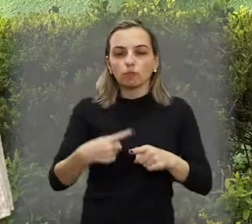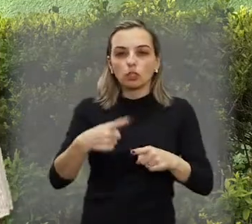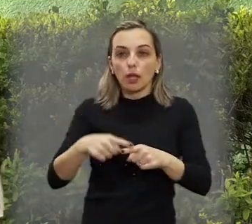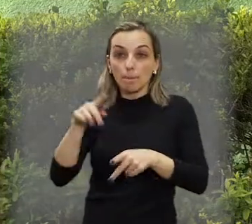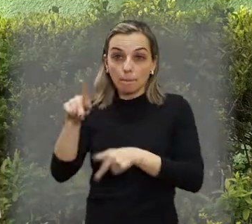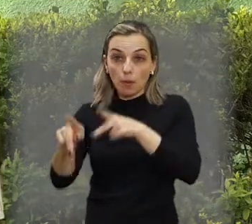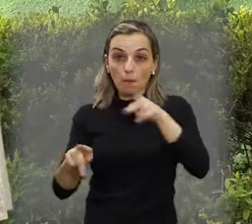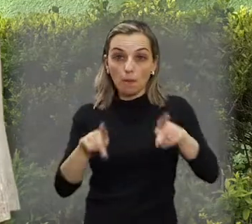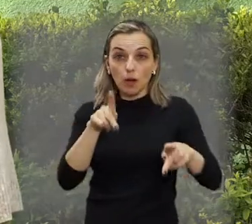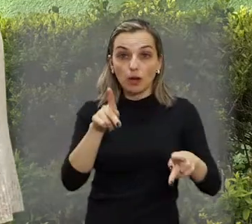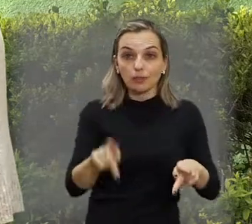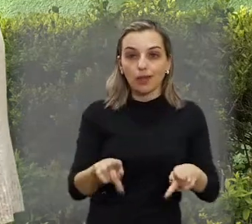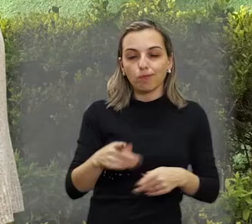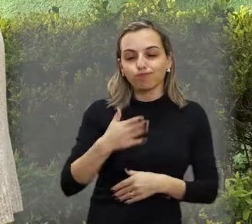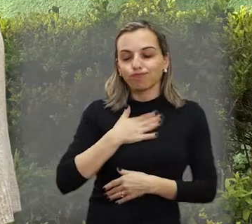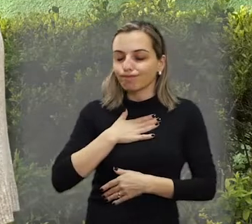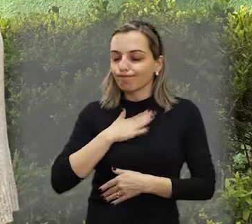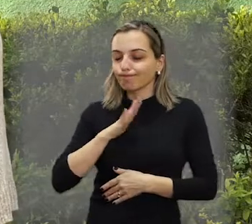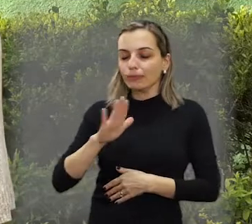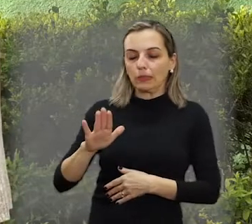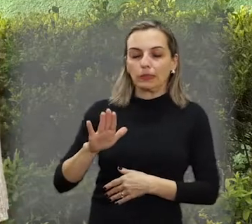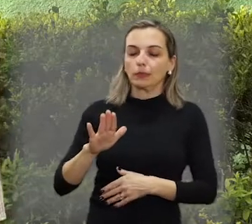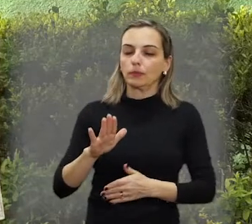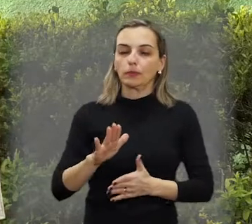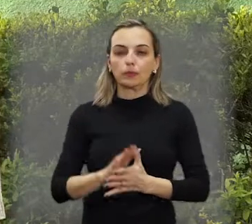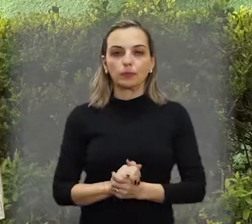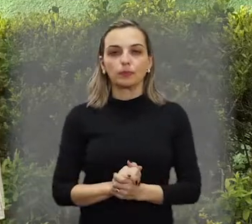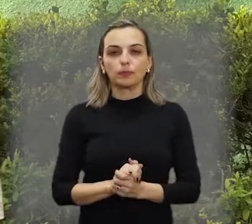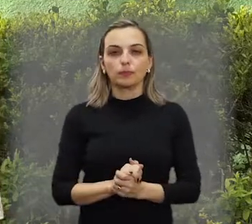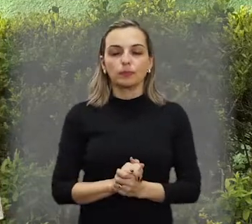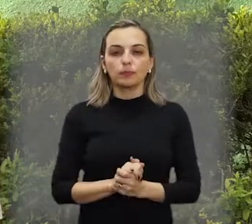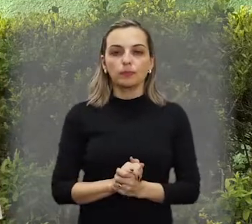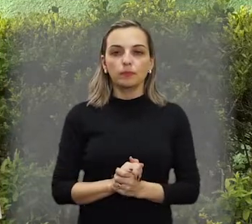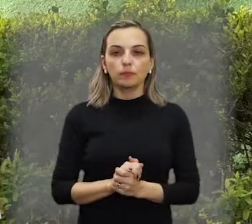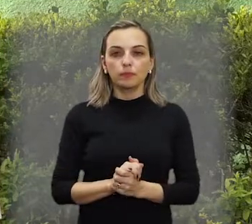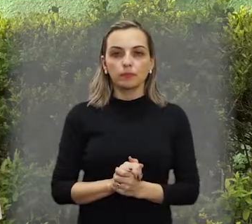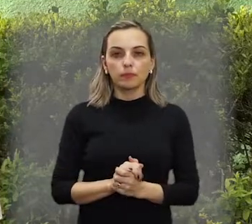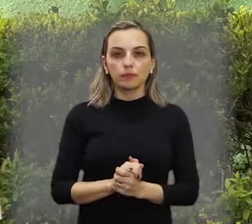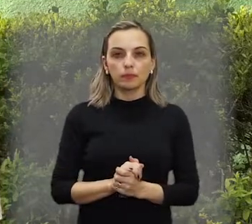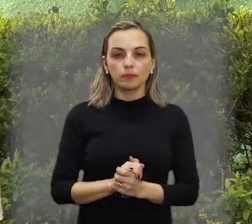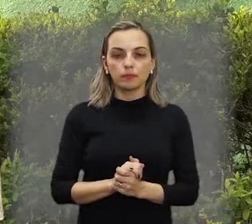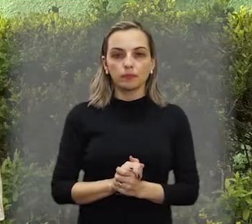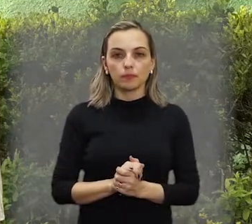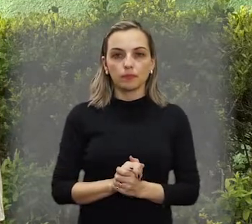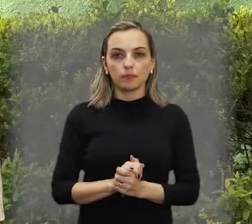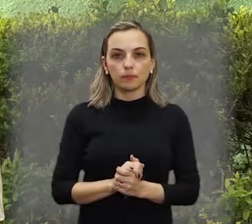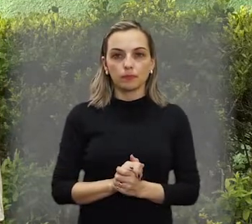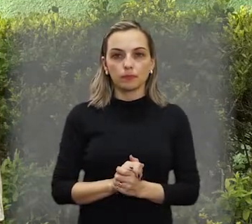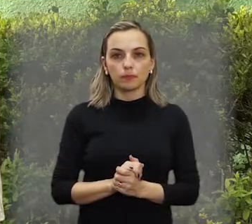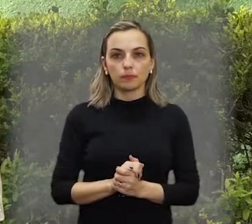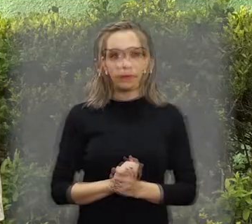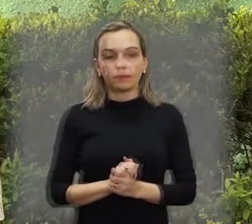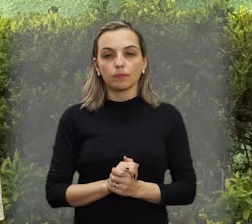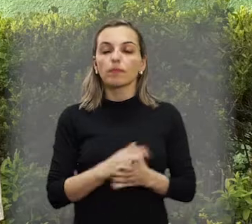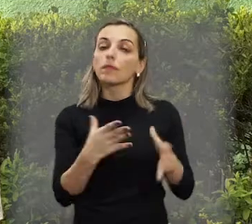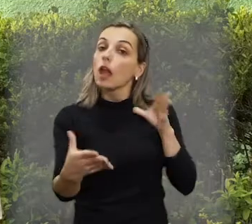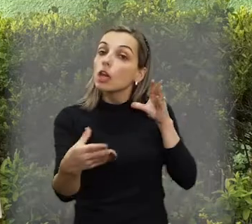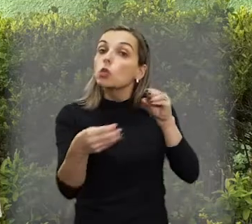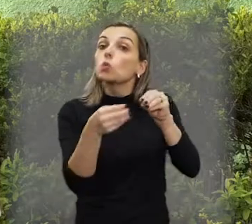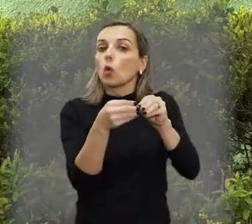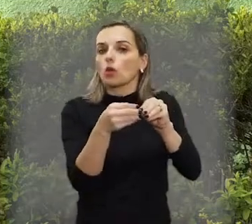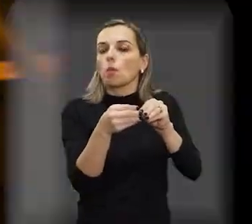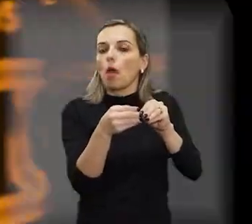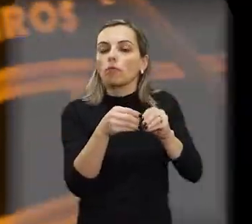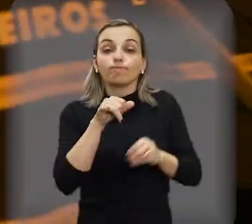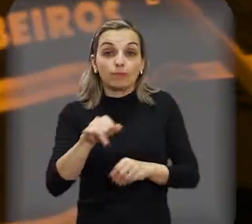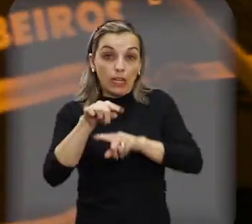também, né? Então ela faz um caminho também contrário. Ela acaba escapando das áreas queimadas e acaba invadindo, não sendo agradável para as populações